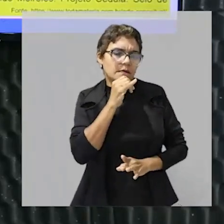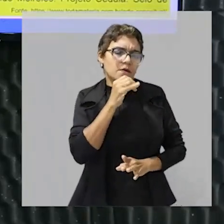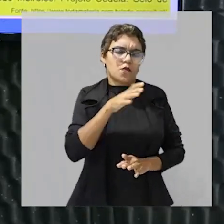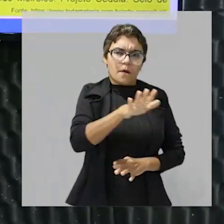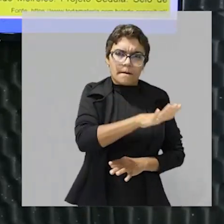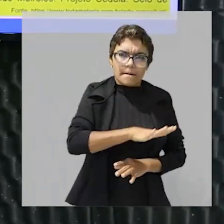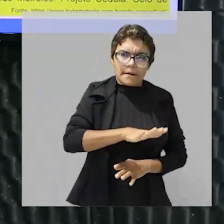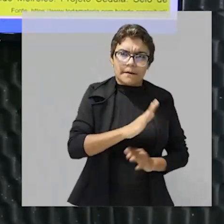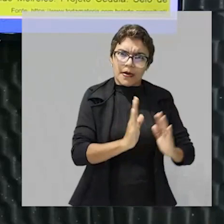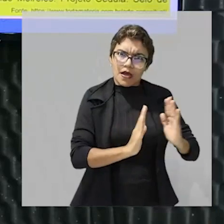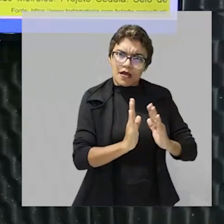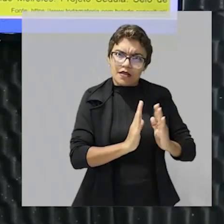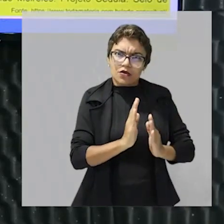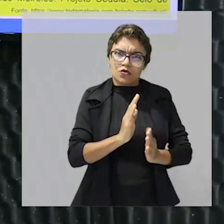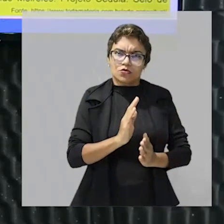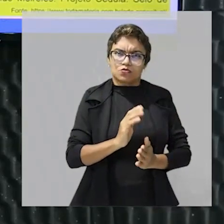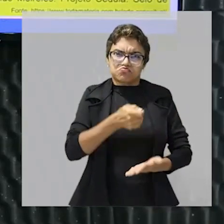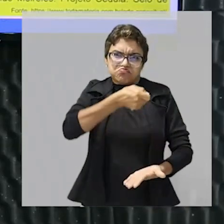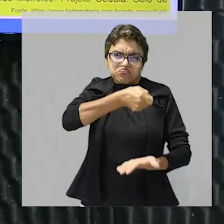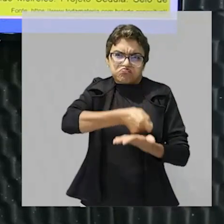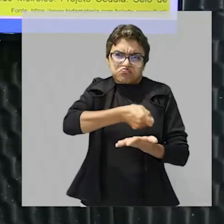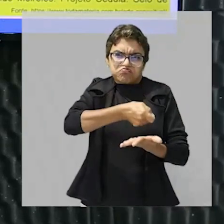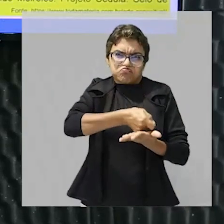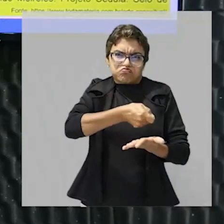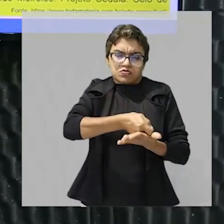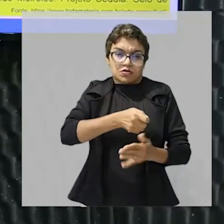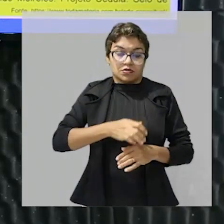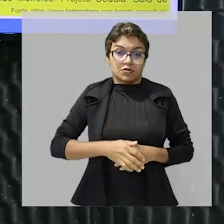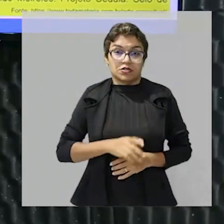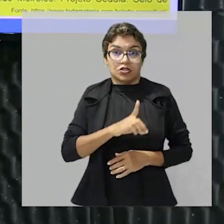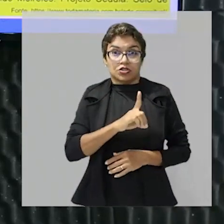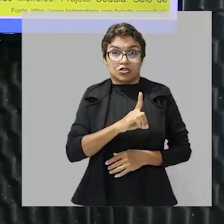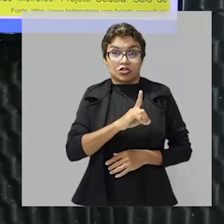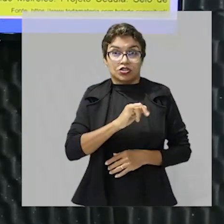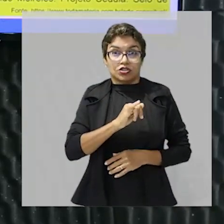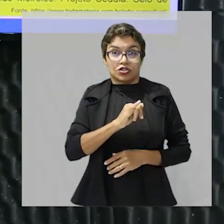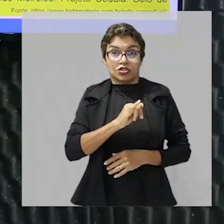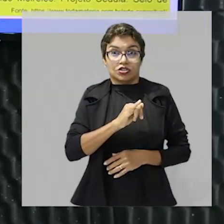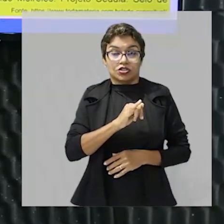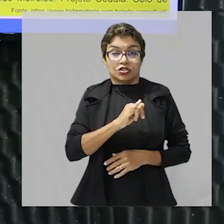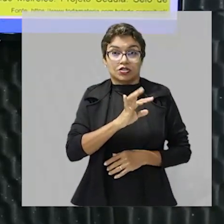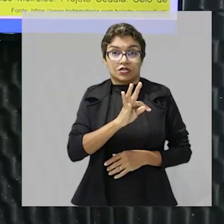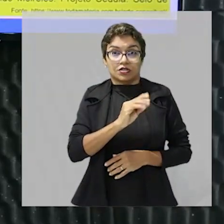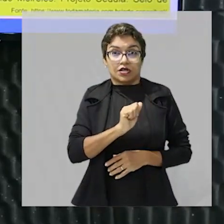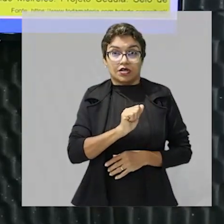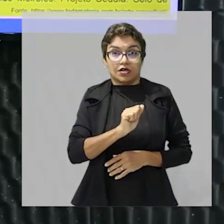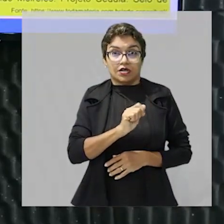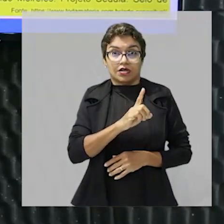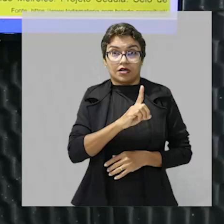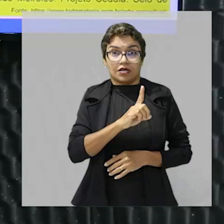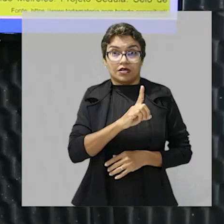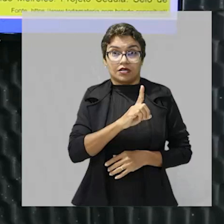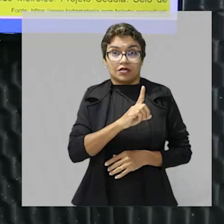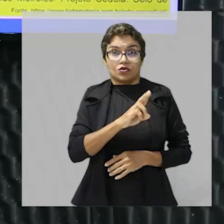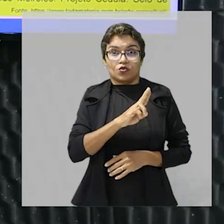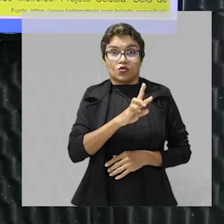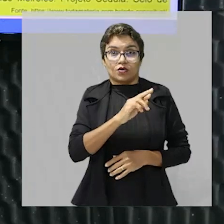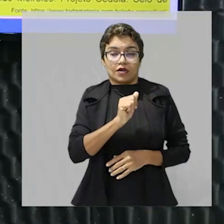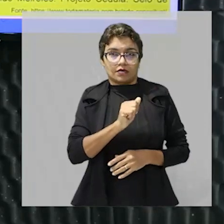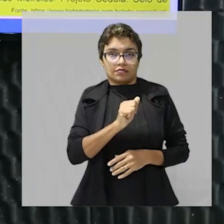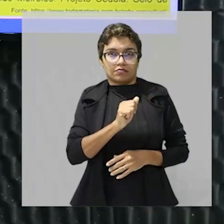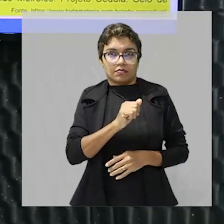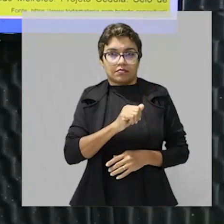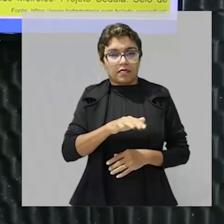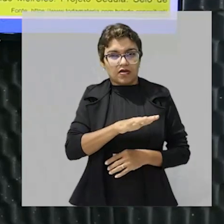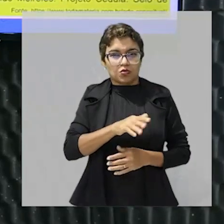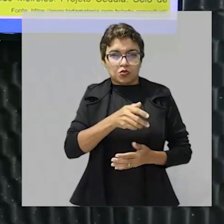exemplo, teria problemas sérios com a ditadura, porque eu sou professor de arte, eu sou arte educador, sou produtor cultural. Então, uma